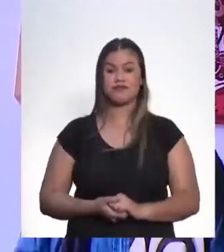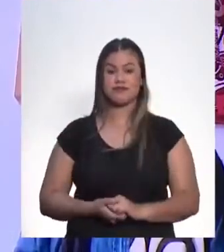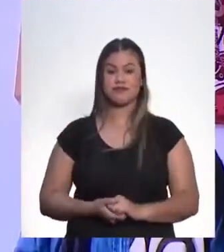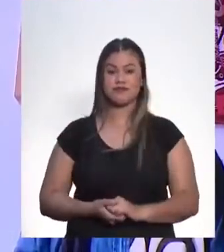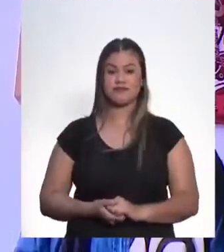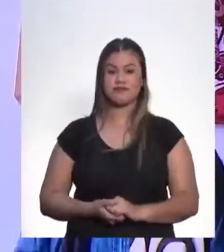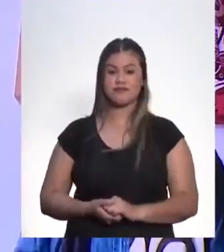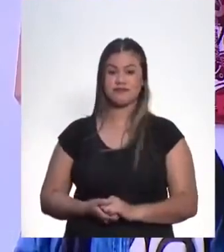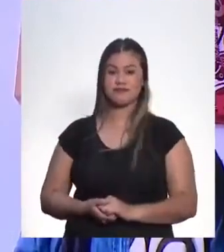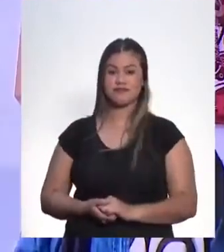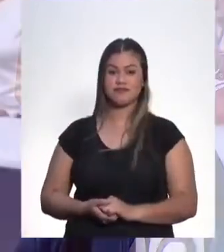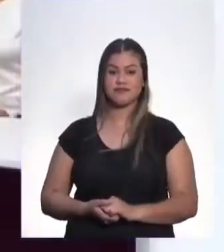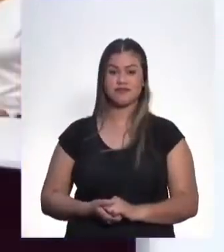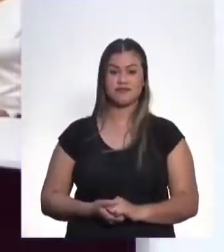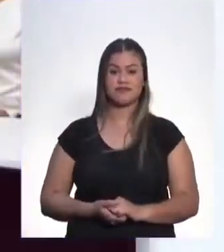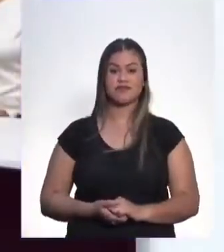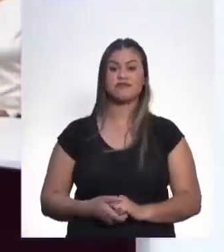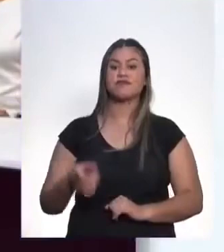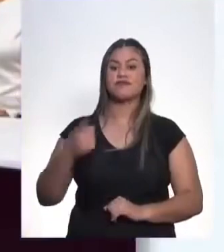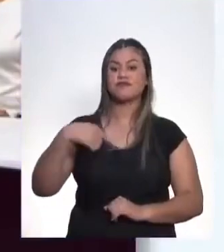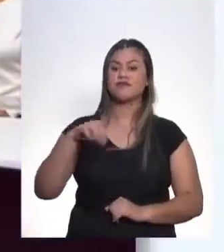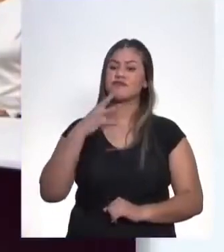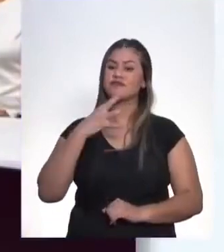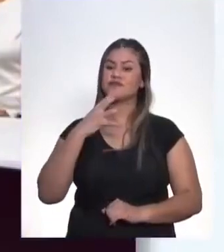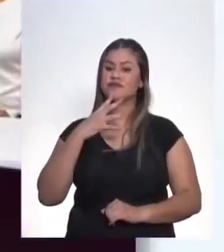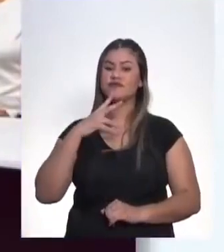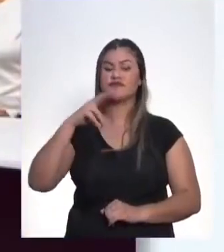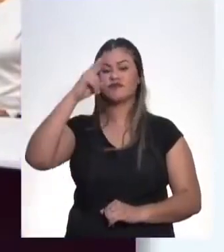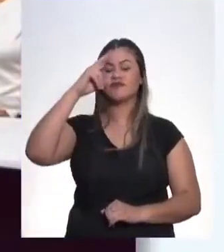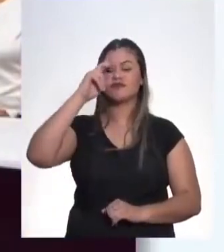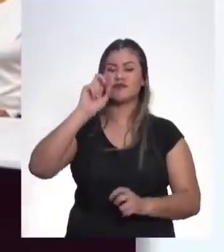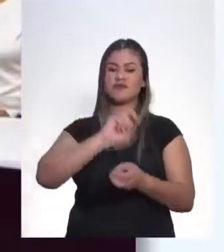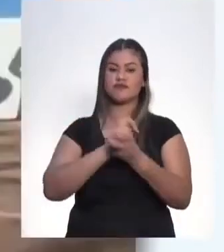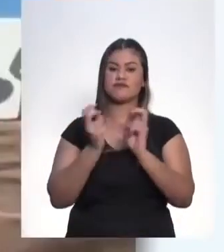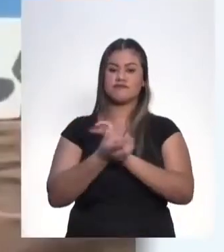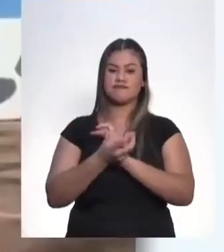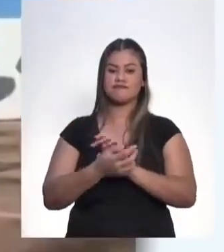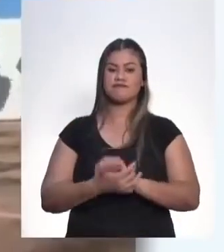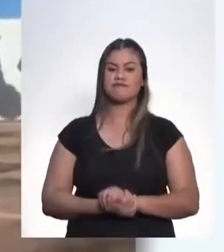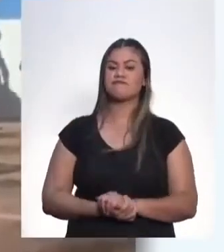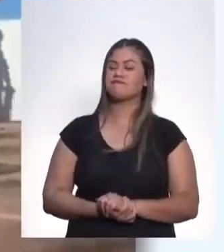tela. E agora vamos conhecer um pouco mais da história da capoeira.